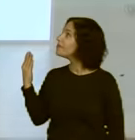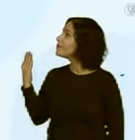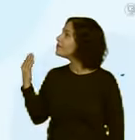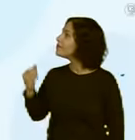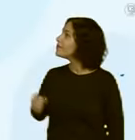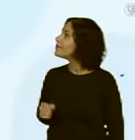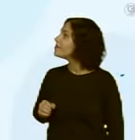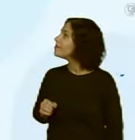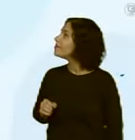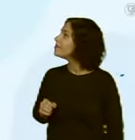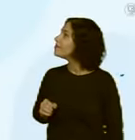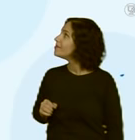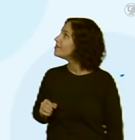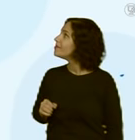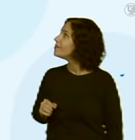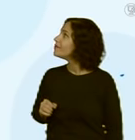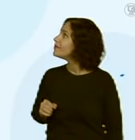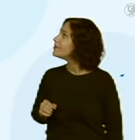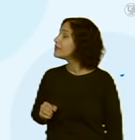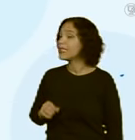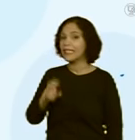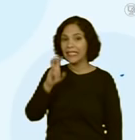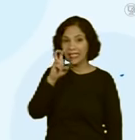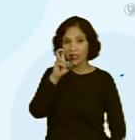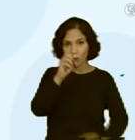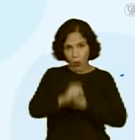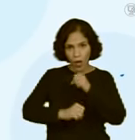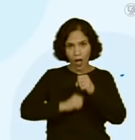a gente vai ter o quê?